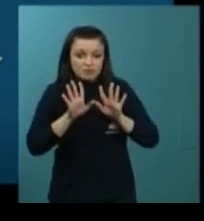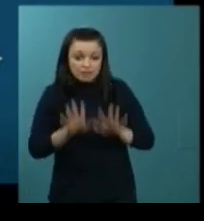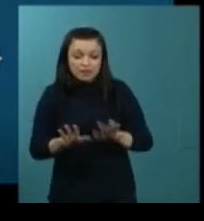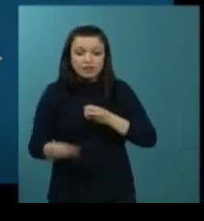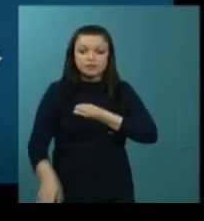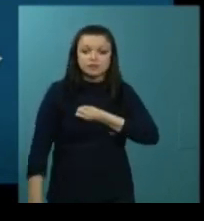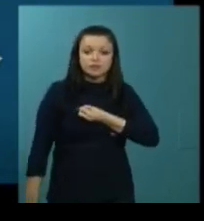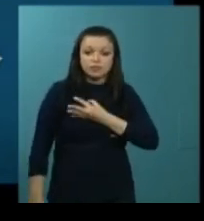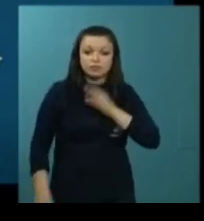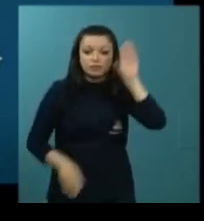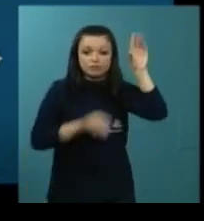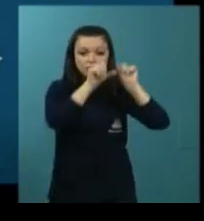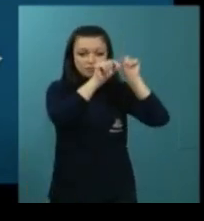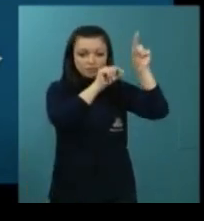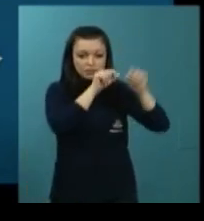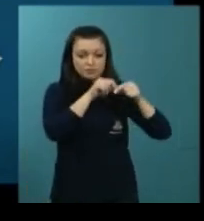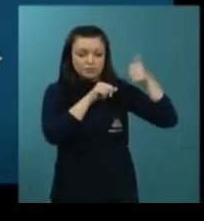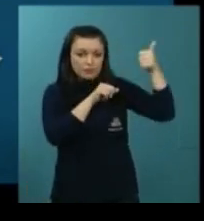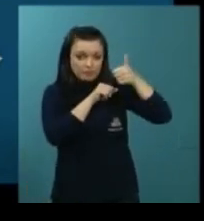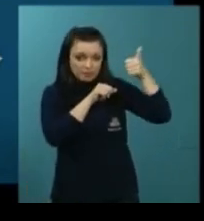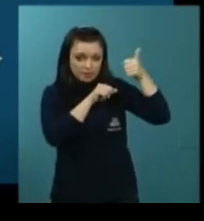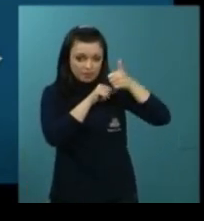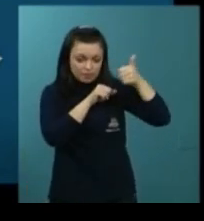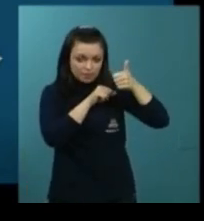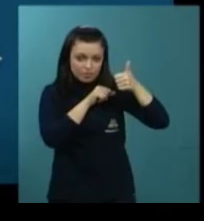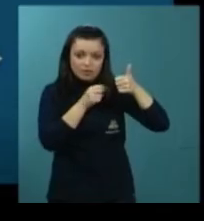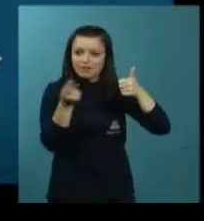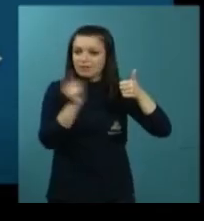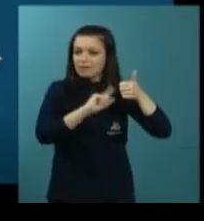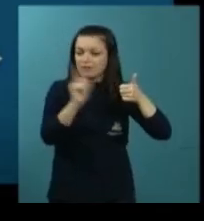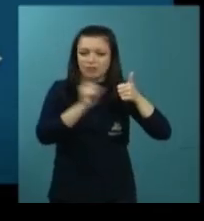formado pelos elementos do primeiro conjunto,